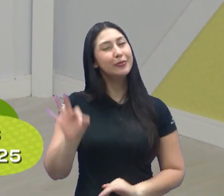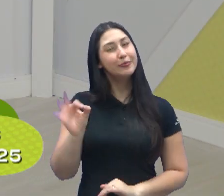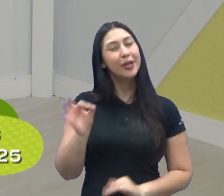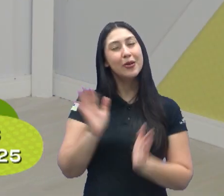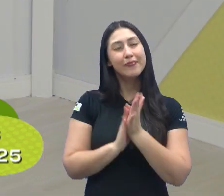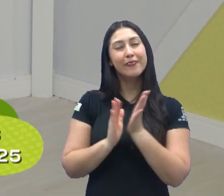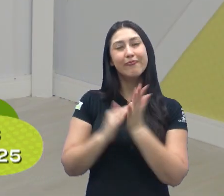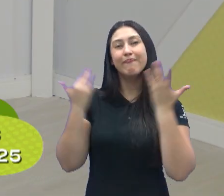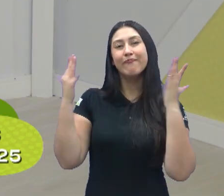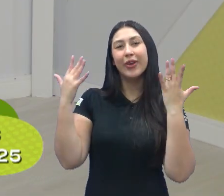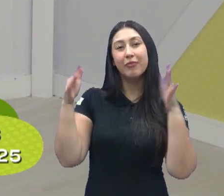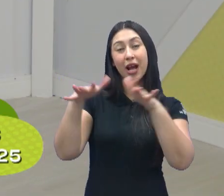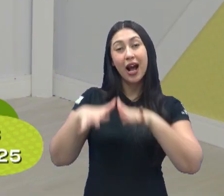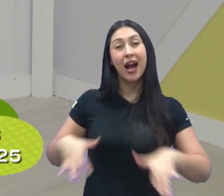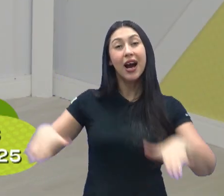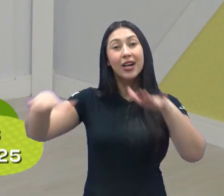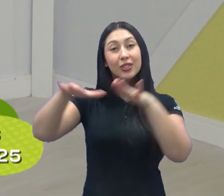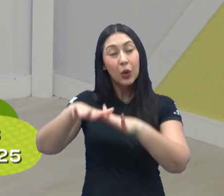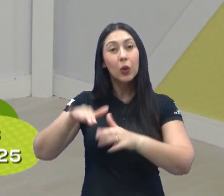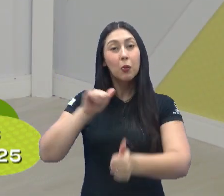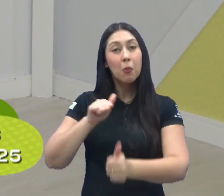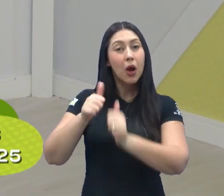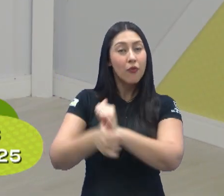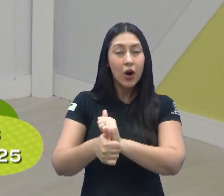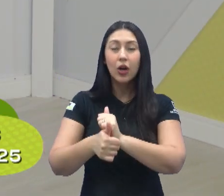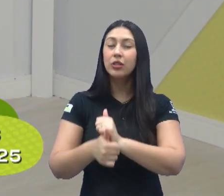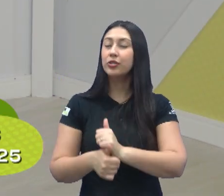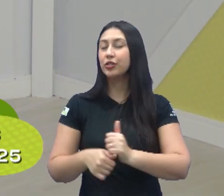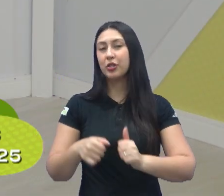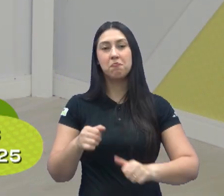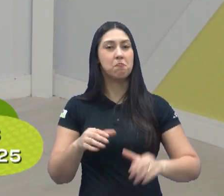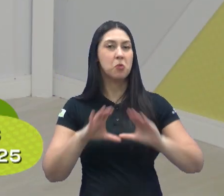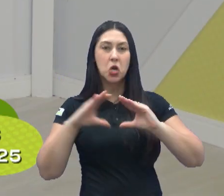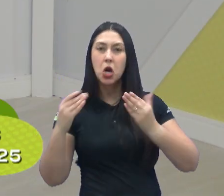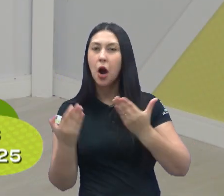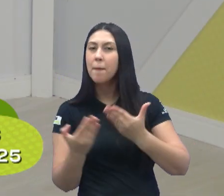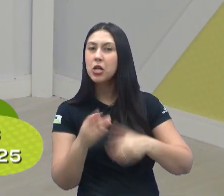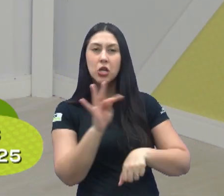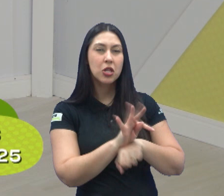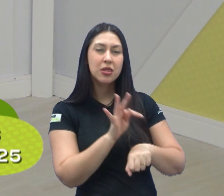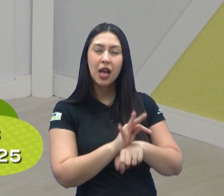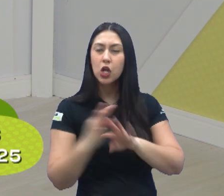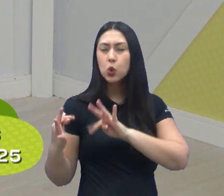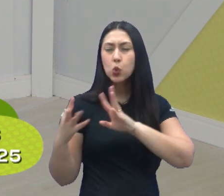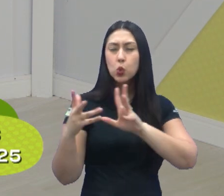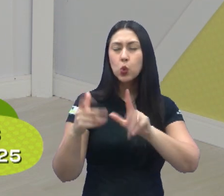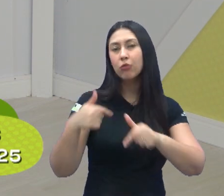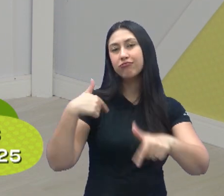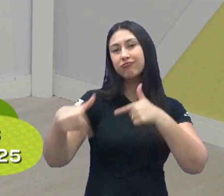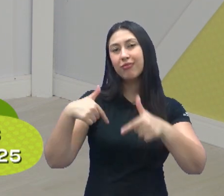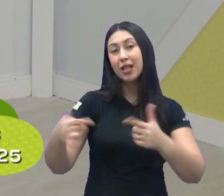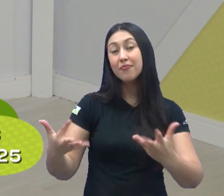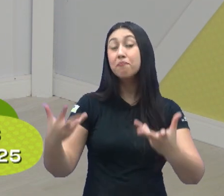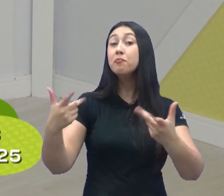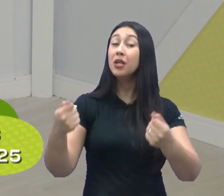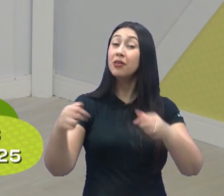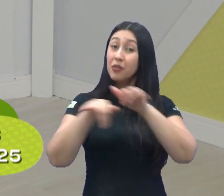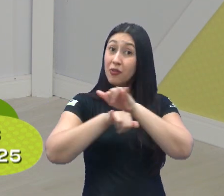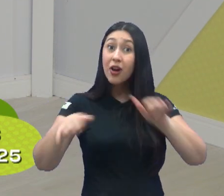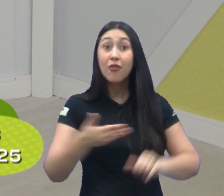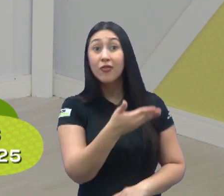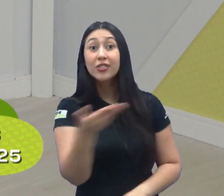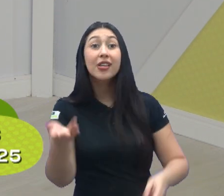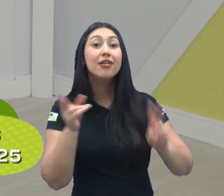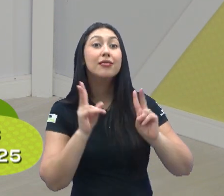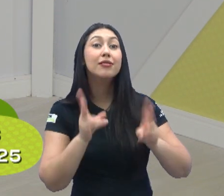a todos os envolvidos, atletas, comissões técnicas, dirigentes. Vocês fazem um trabalho espetacular e eu sempre repito, vocês sempre terão